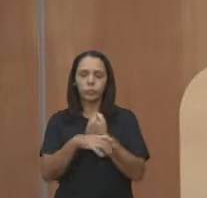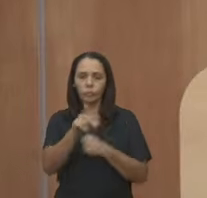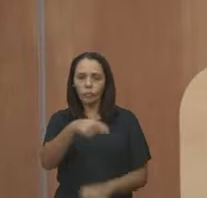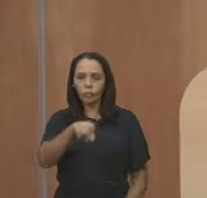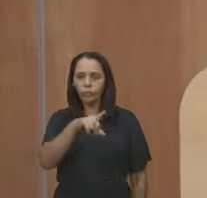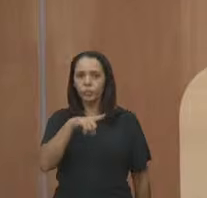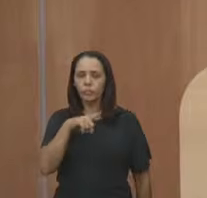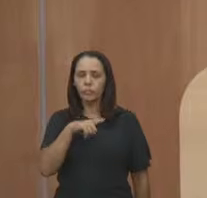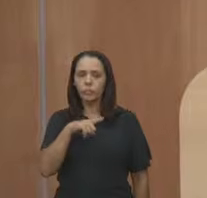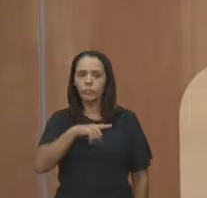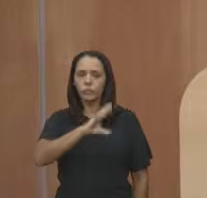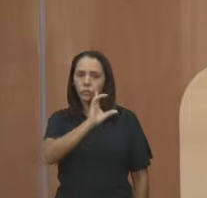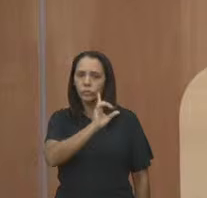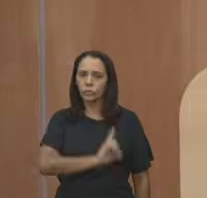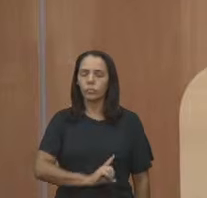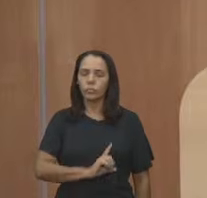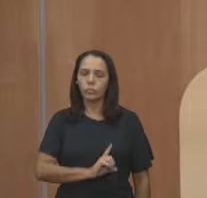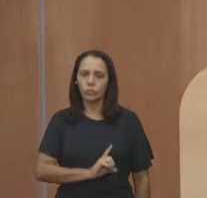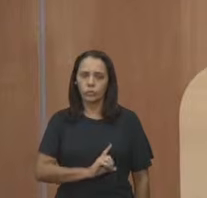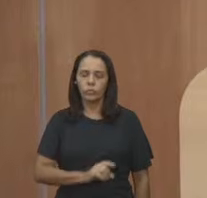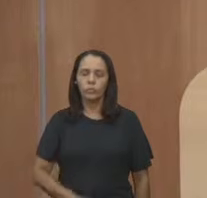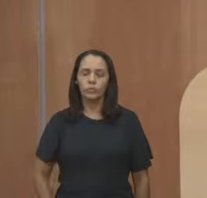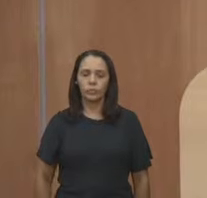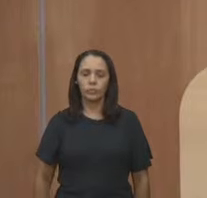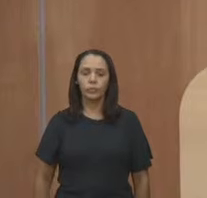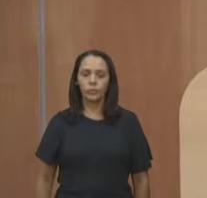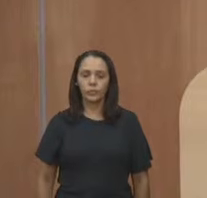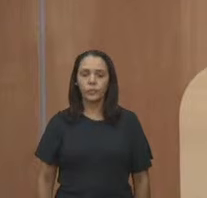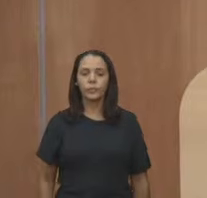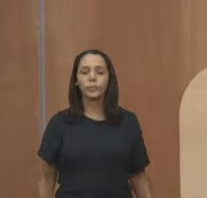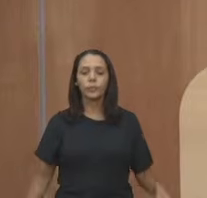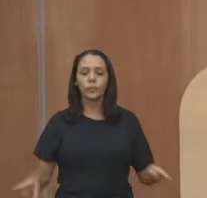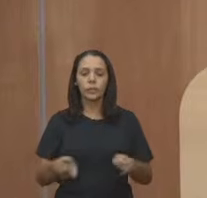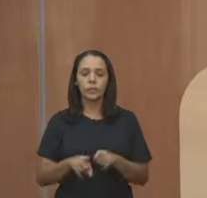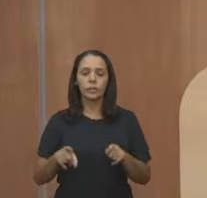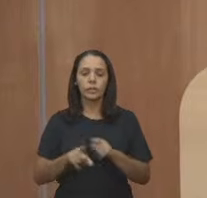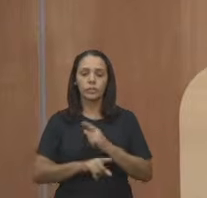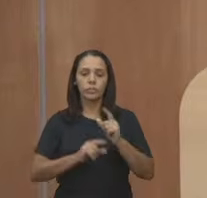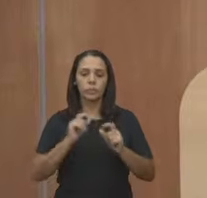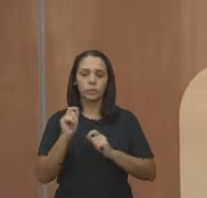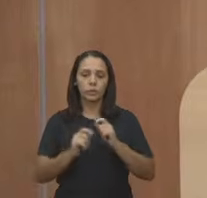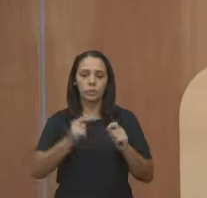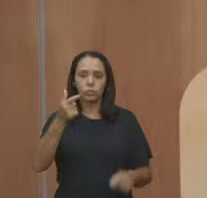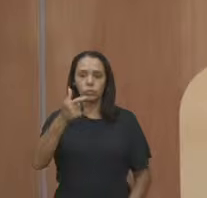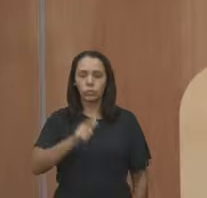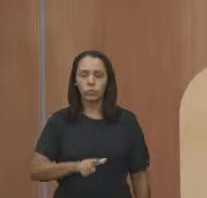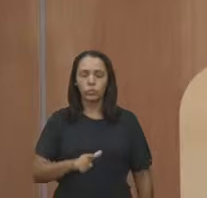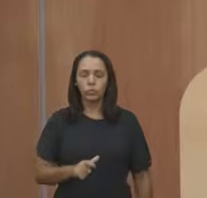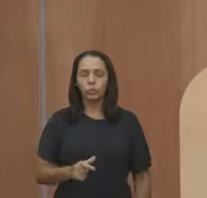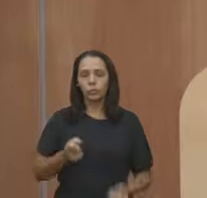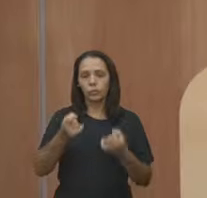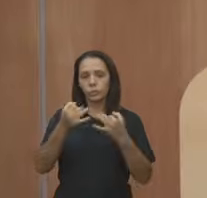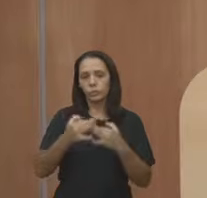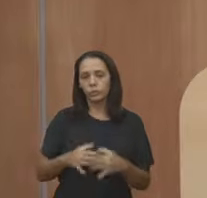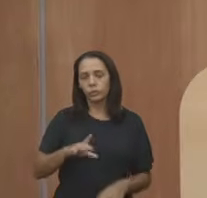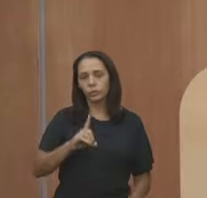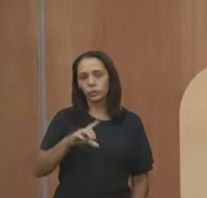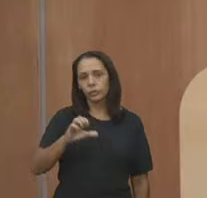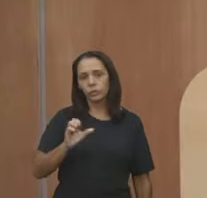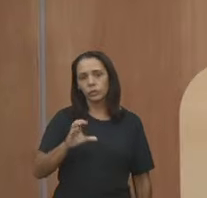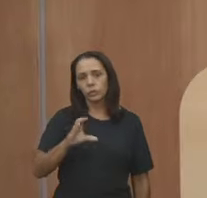vocês tenham esse direito atendido. Além disso, eu quero falar mais uma vez sobre o Descongela. A gente esteve